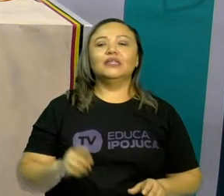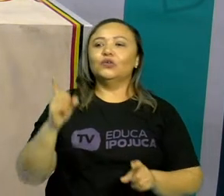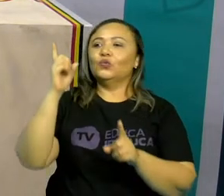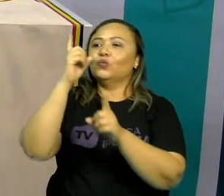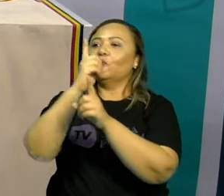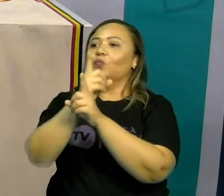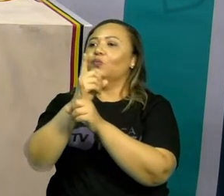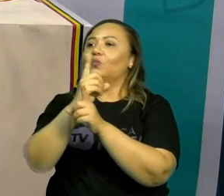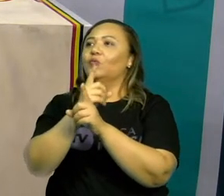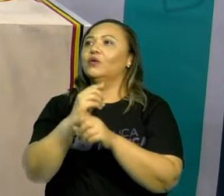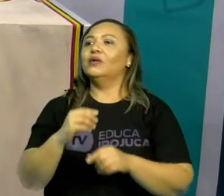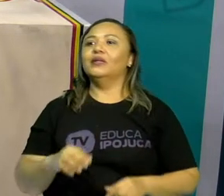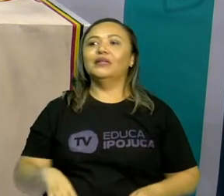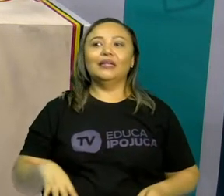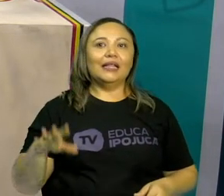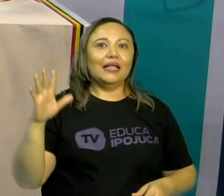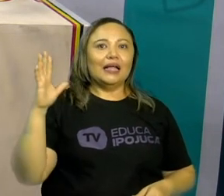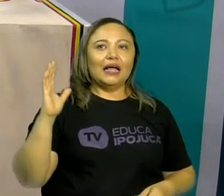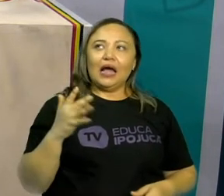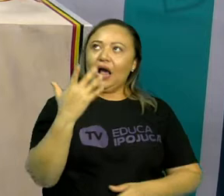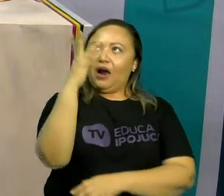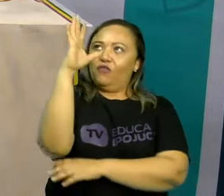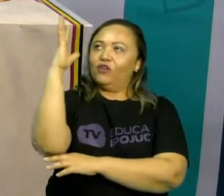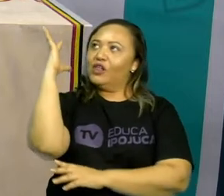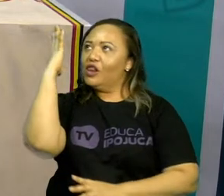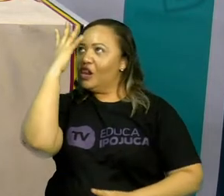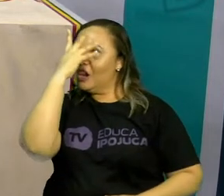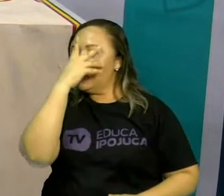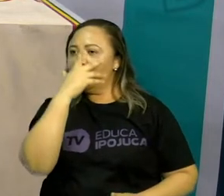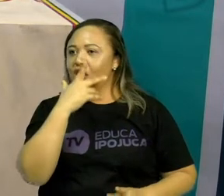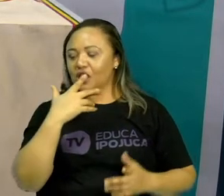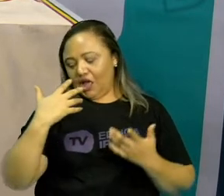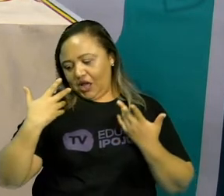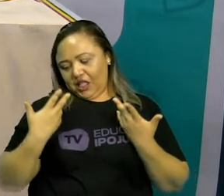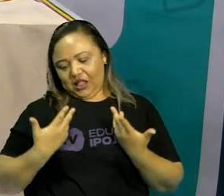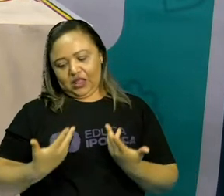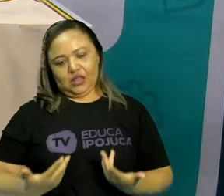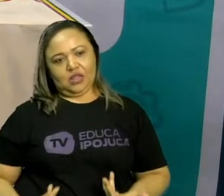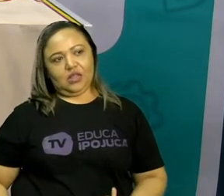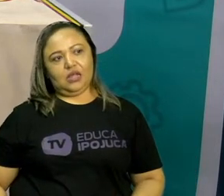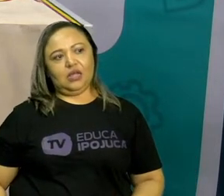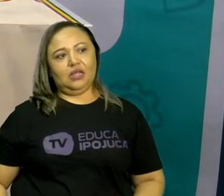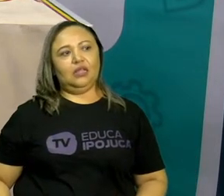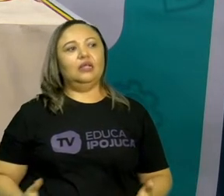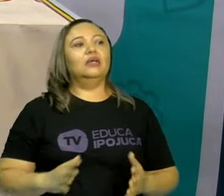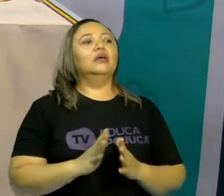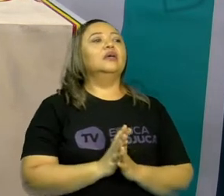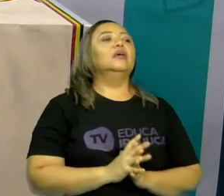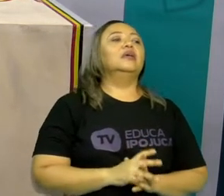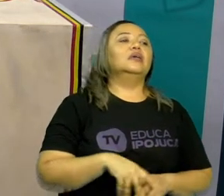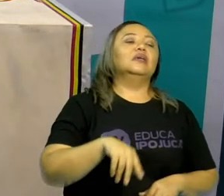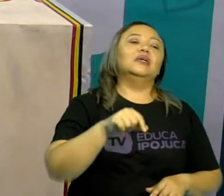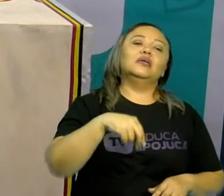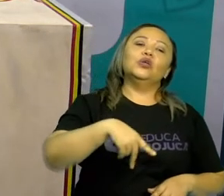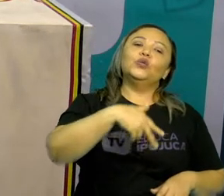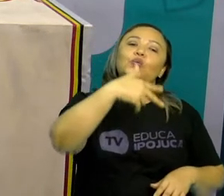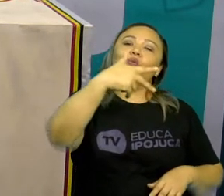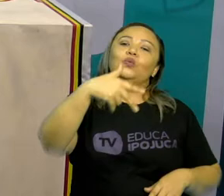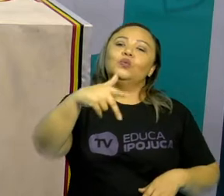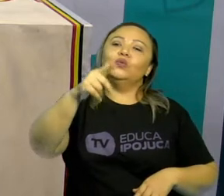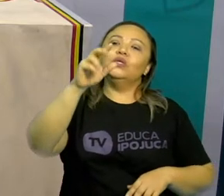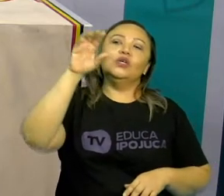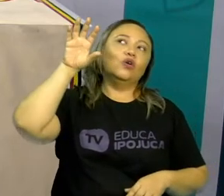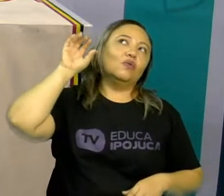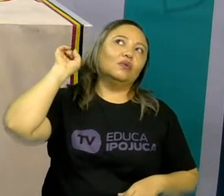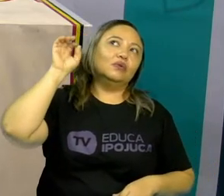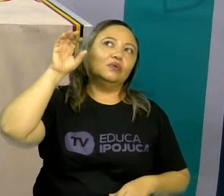encontrei uma linda árvore que pude descansar e caminhando